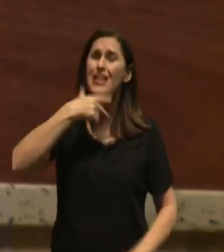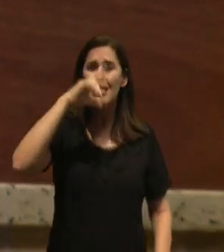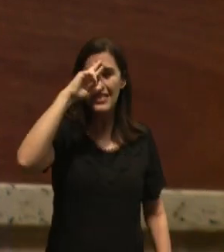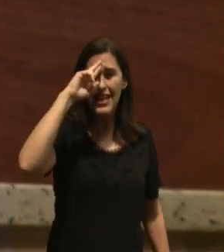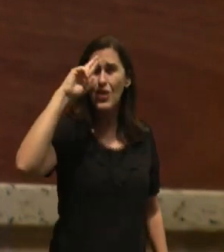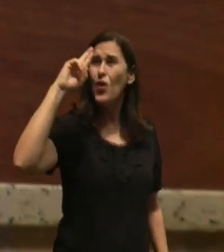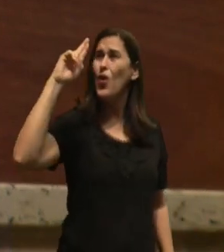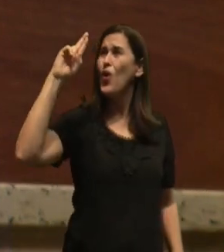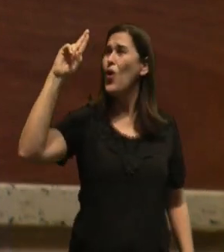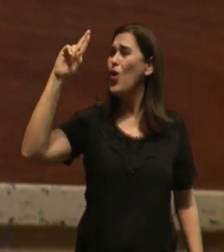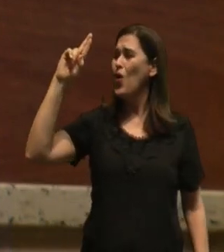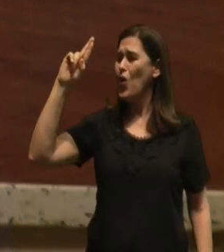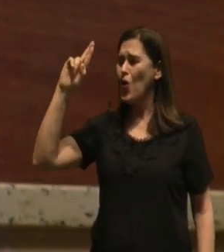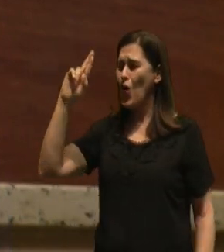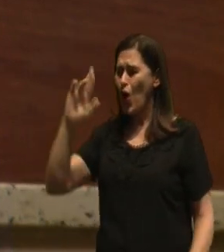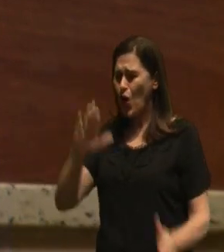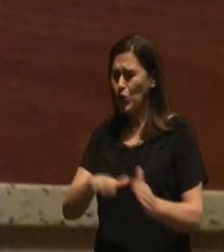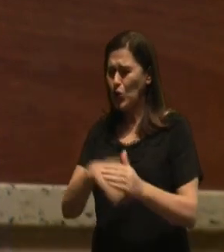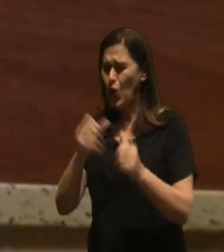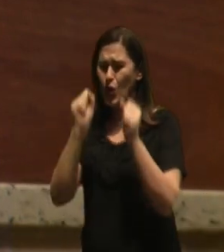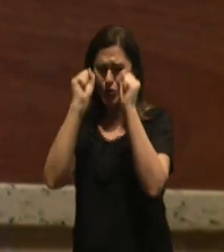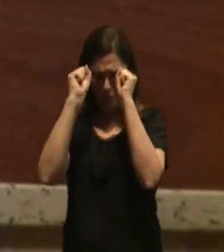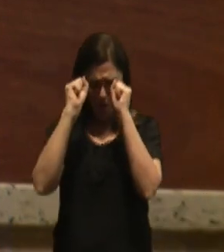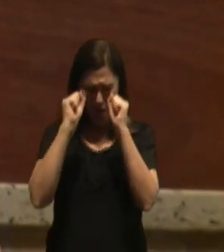obras, Senhor,